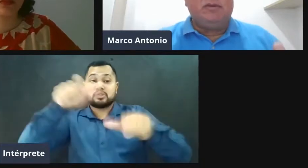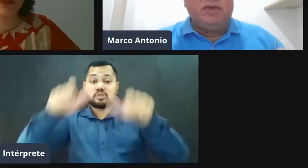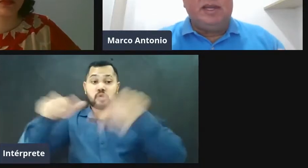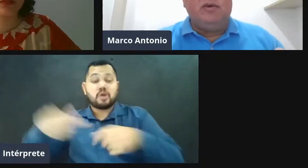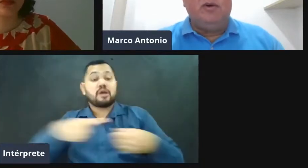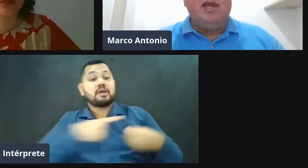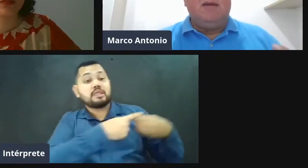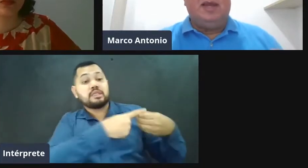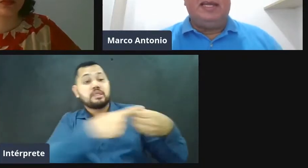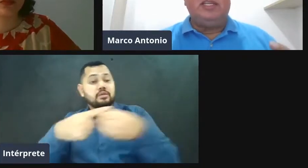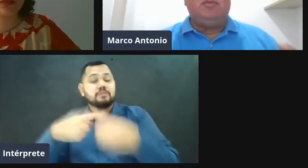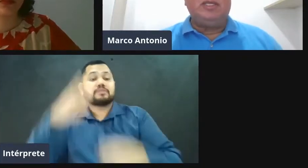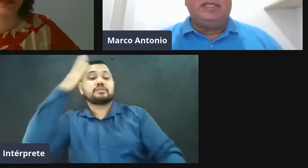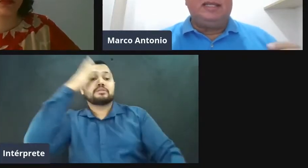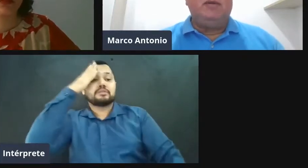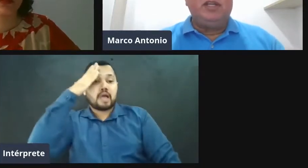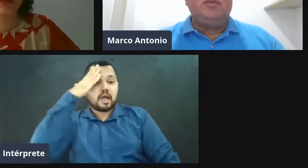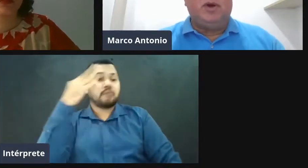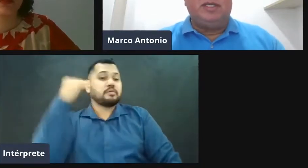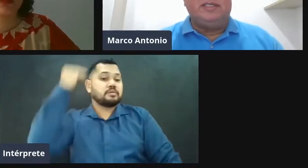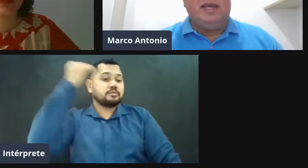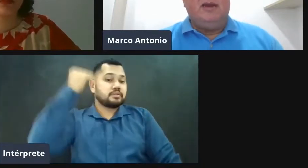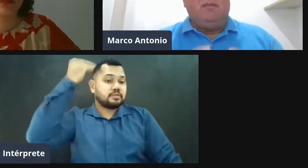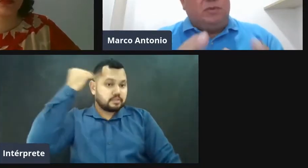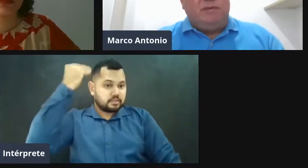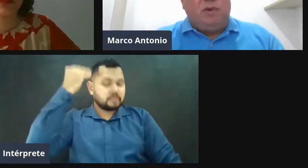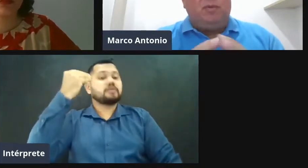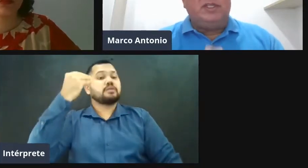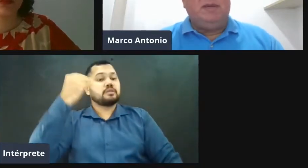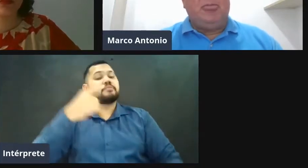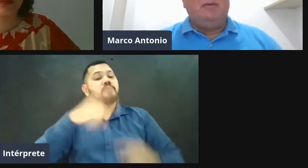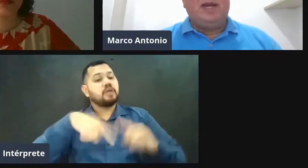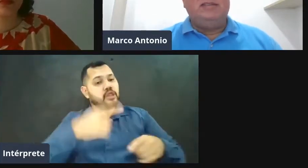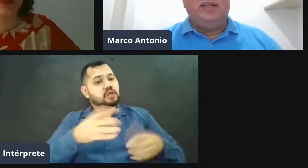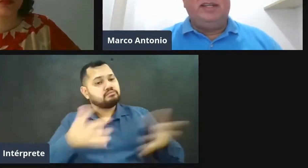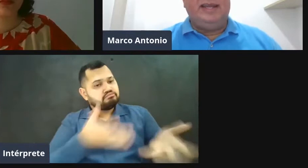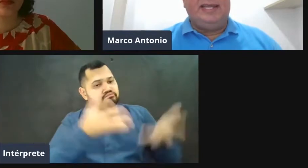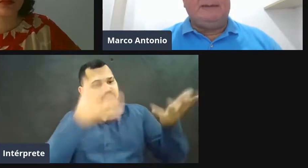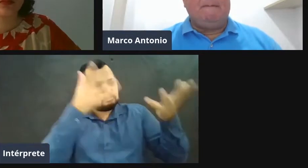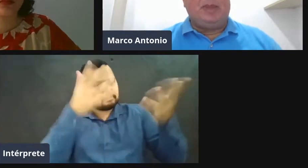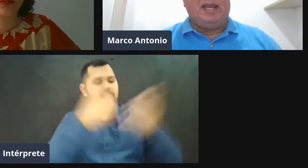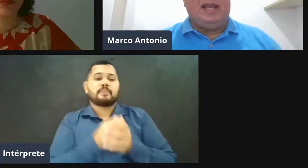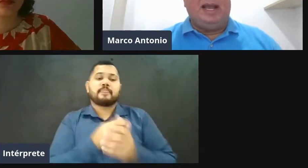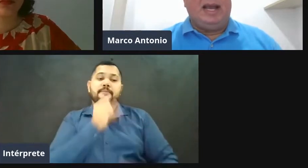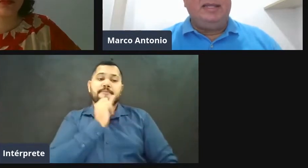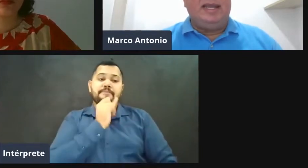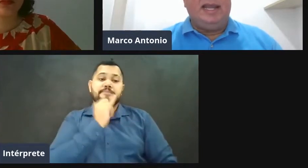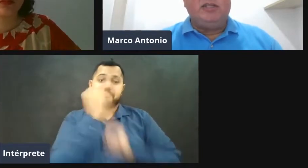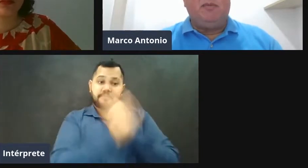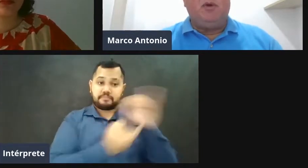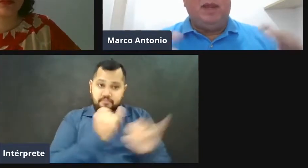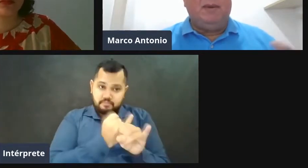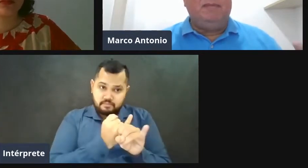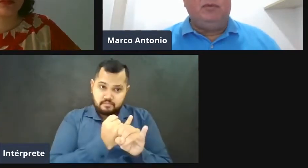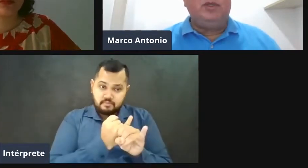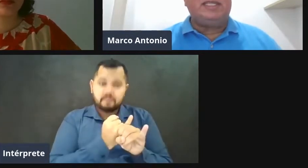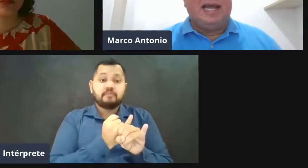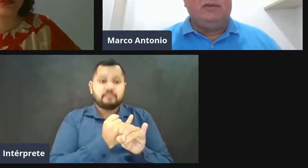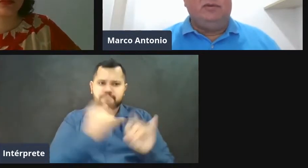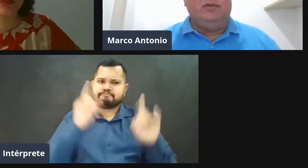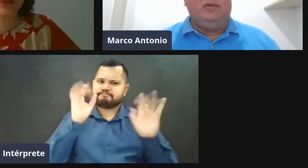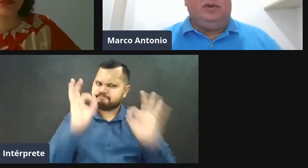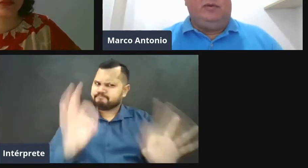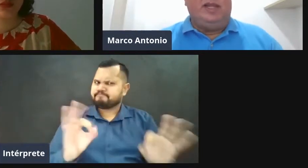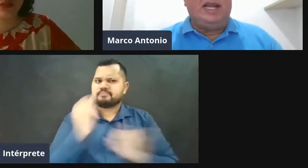a vivência do interior, para que a gente possa estar dando respostas. Você falou, por exemplo, no caso da internet. A internet é um problema